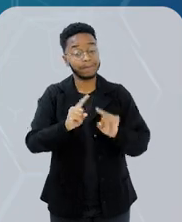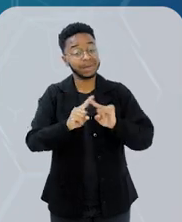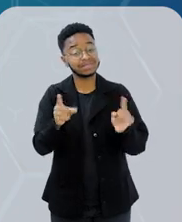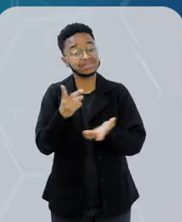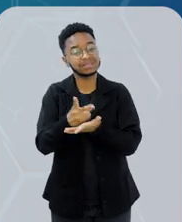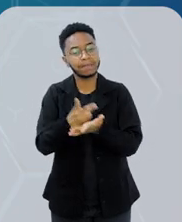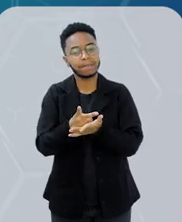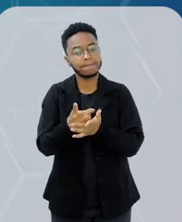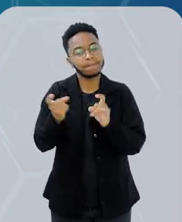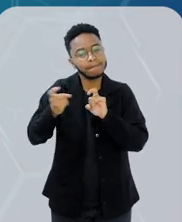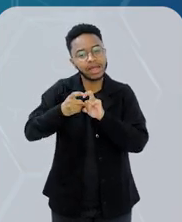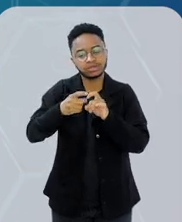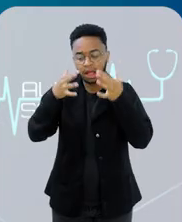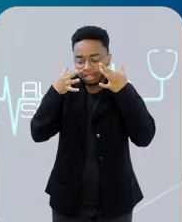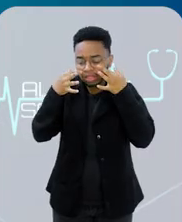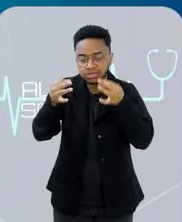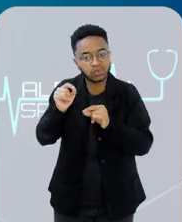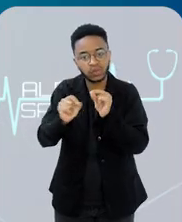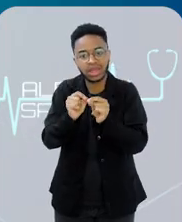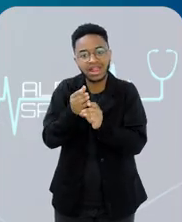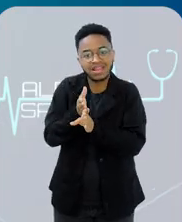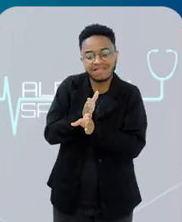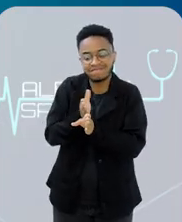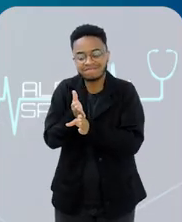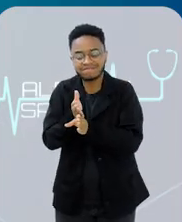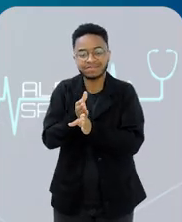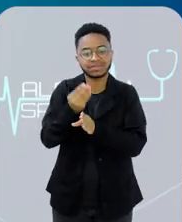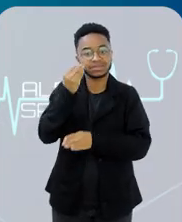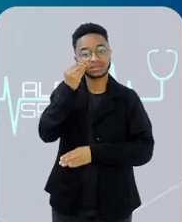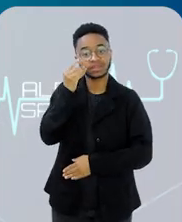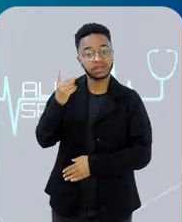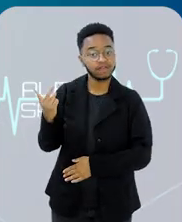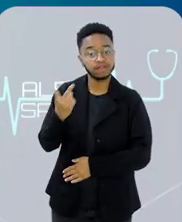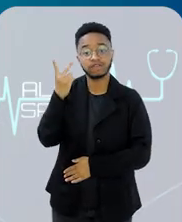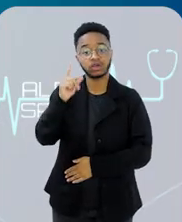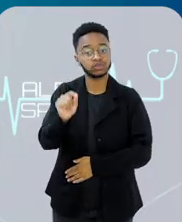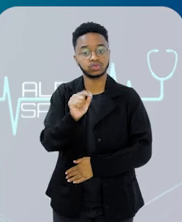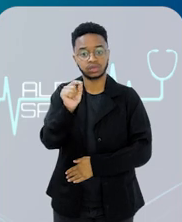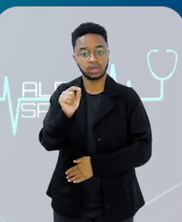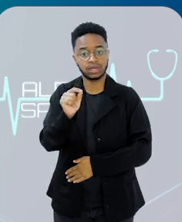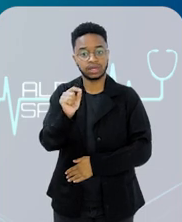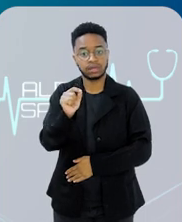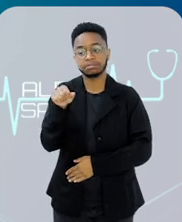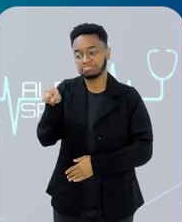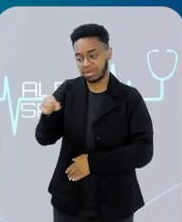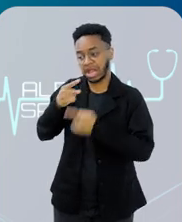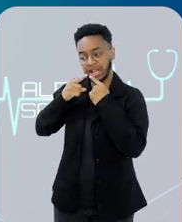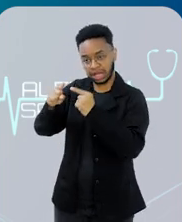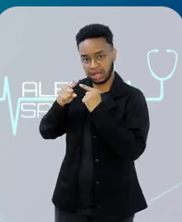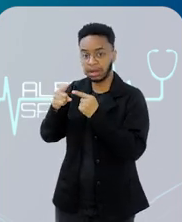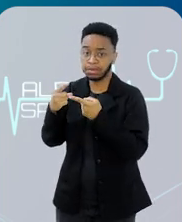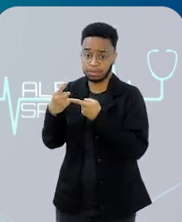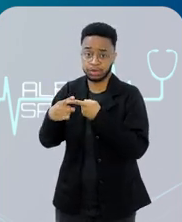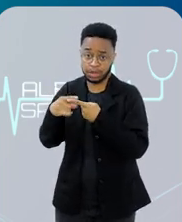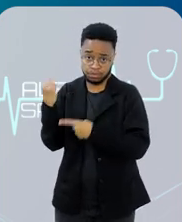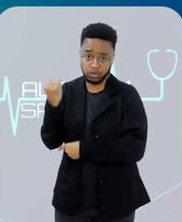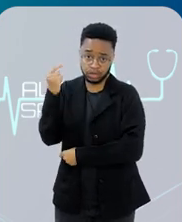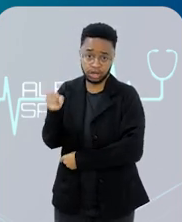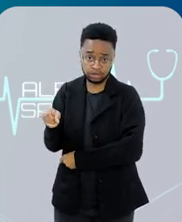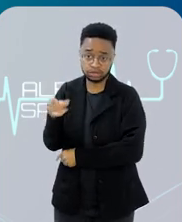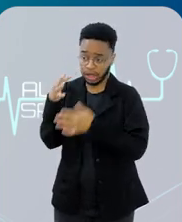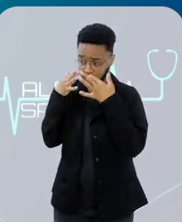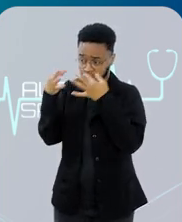fica sempre nesse limite de valorizar exatamente a queixa da paciente, que para nós